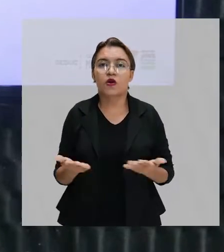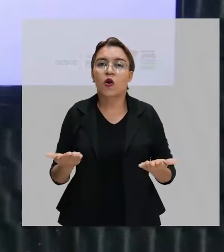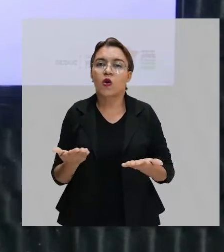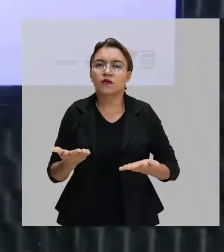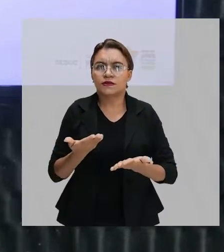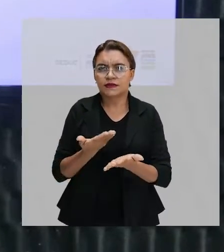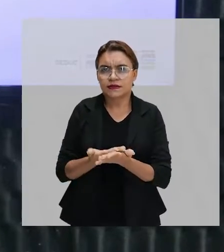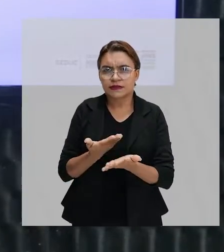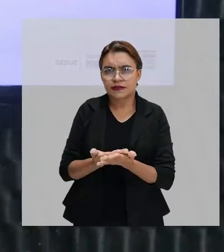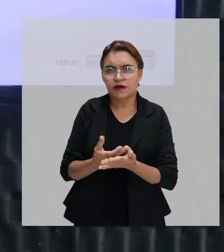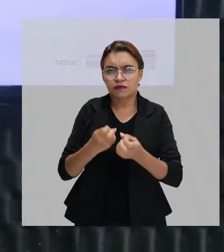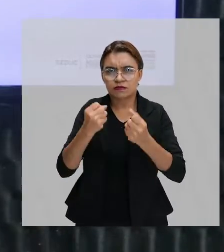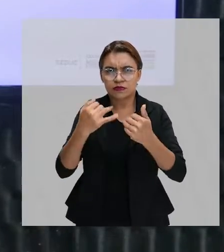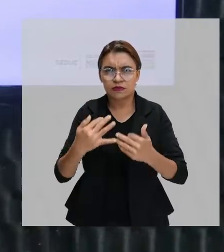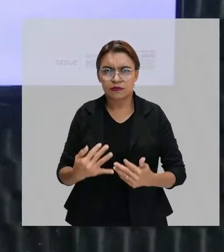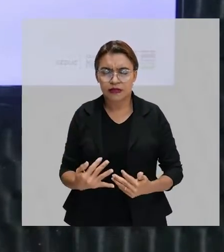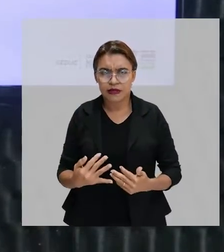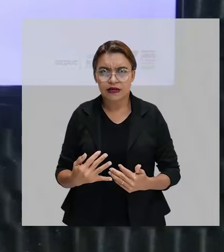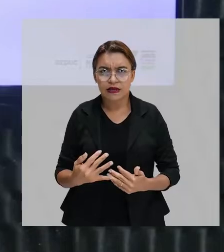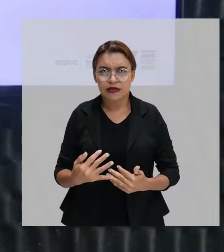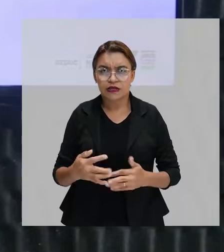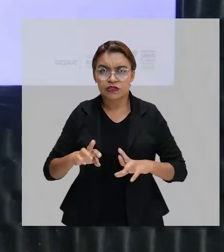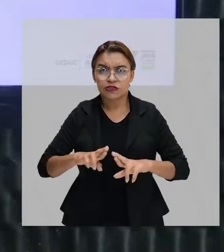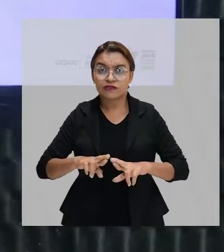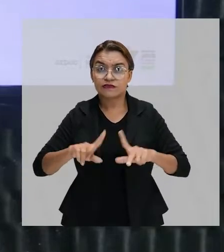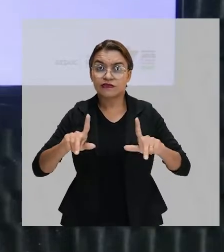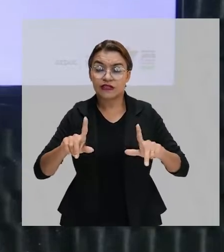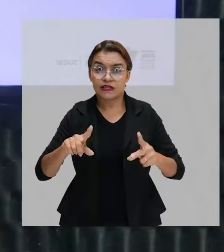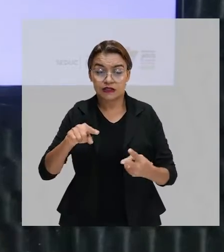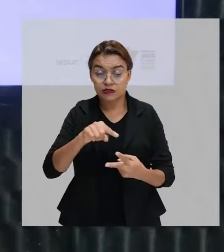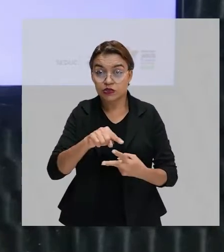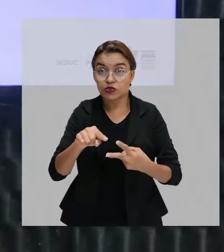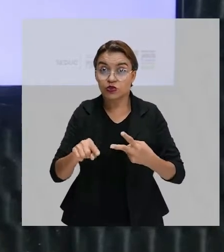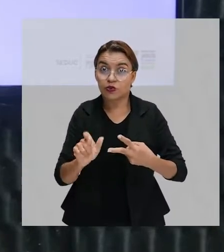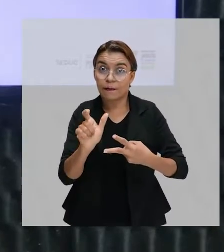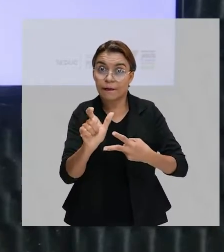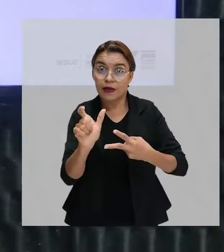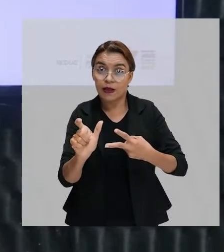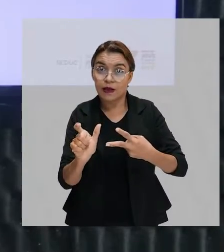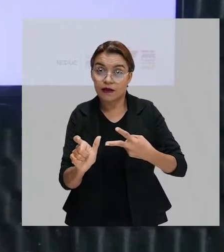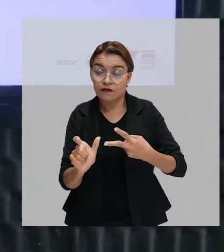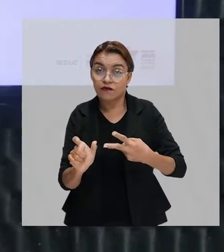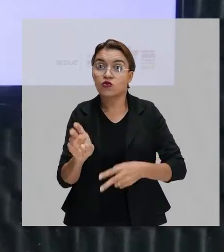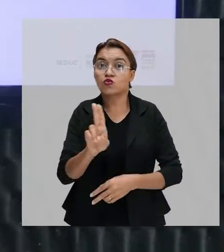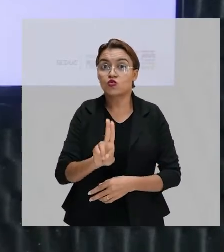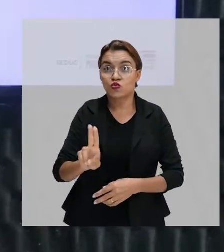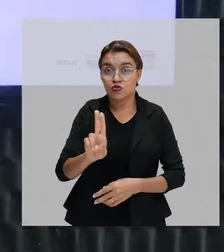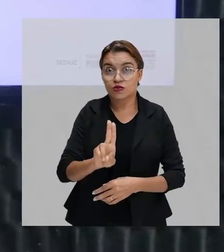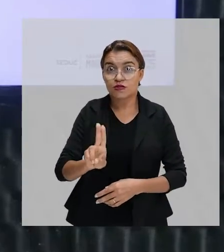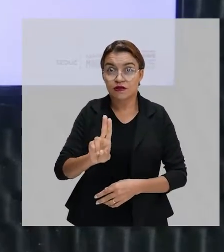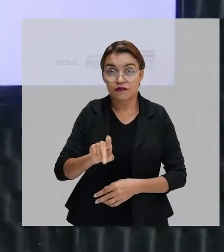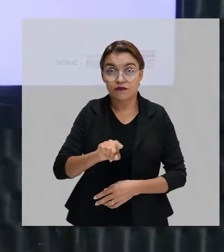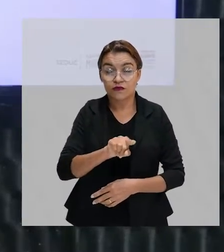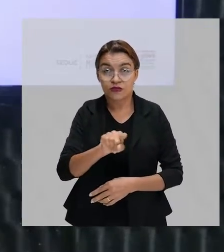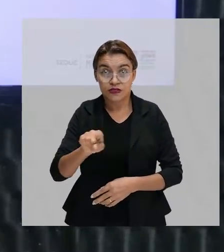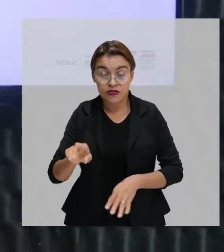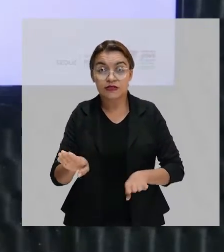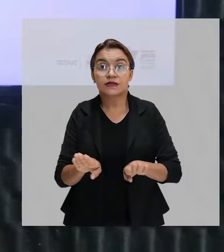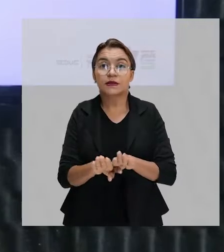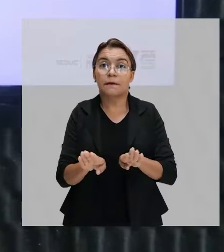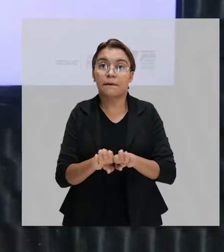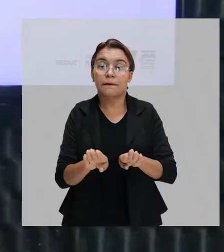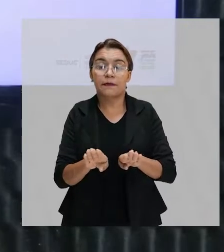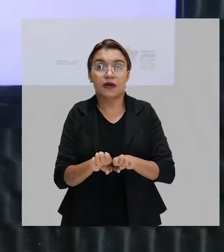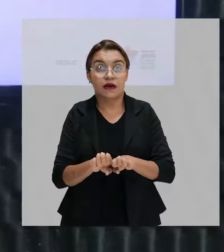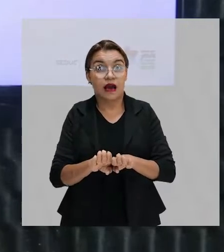entre dois termos que são muito utilizados e por vocês e que muita das vezes são utilizados